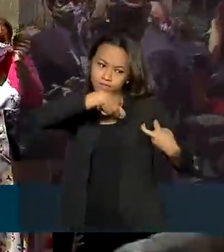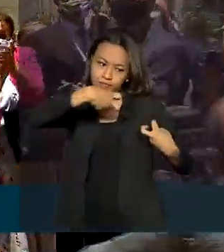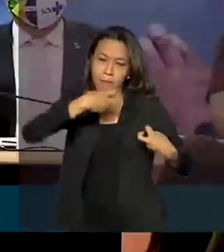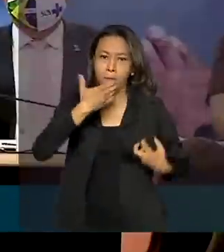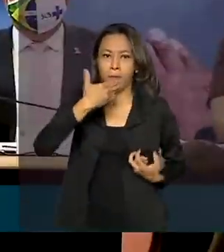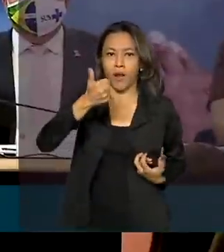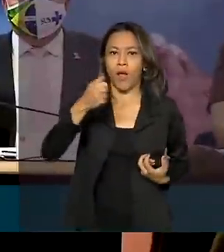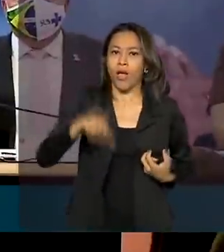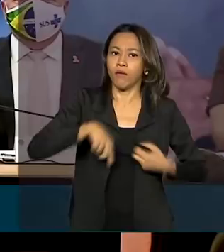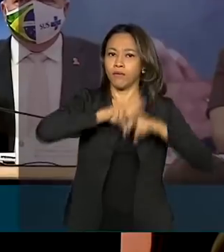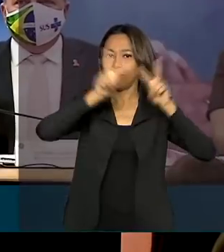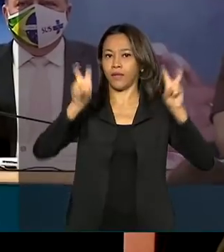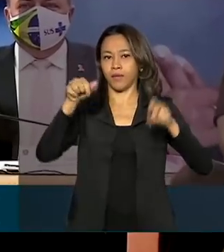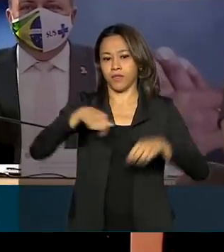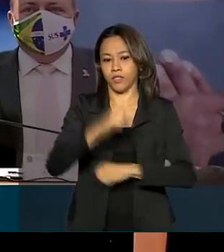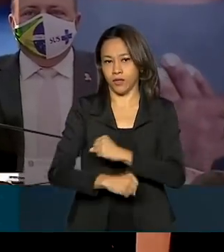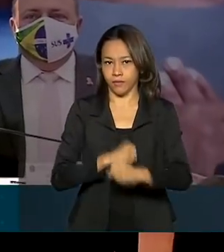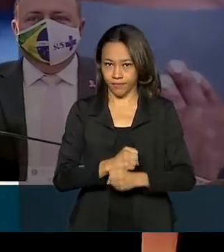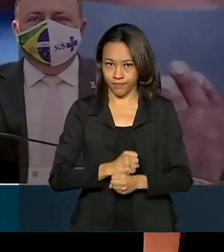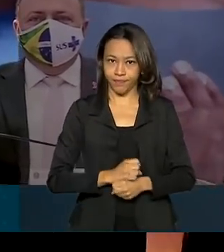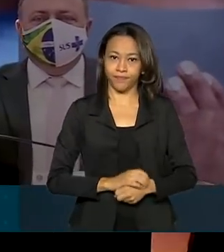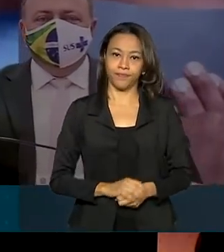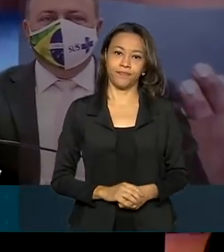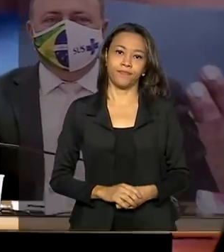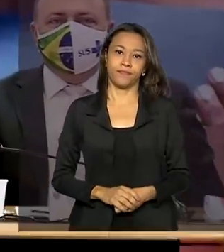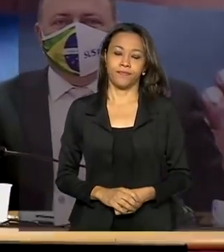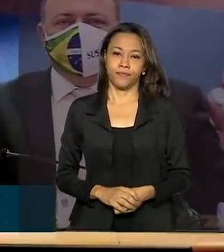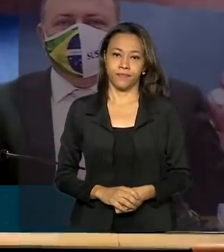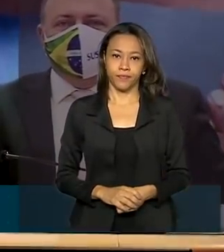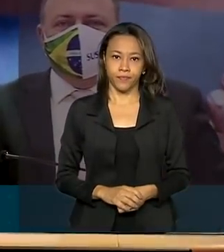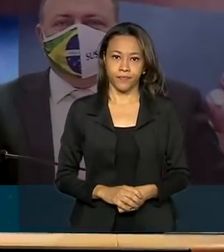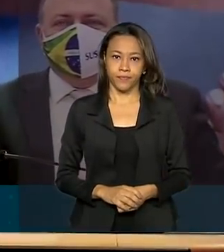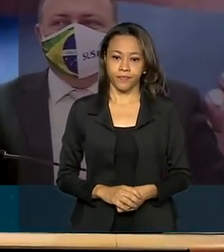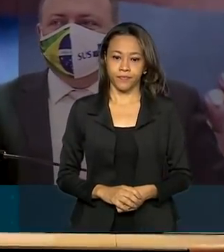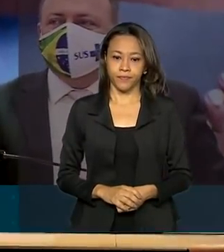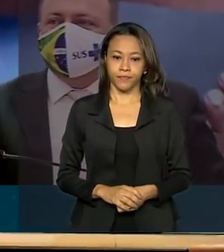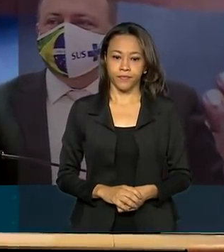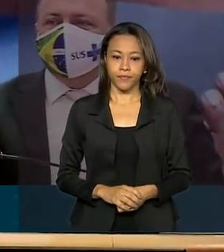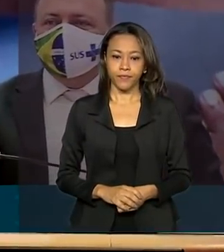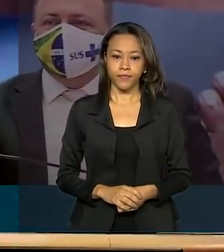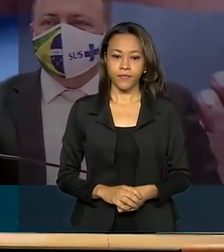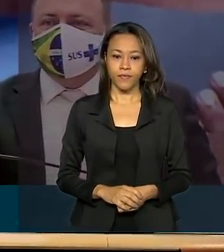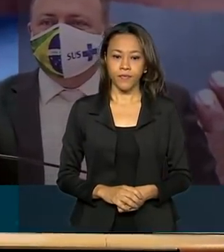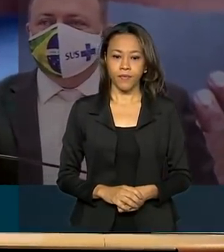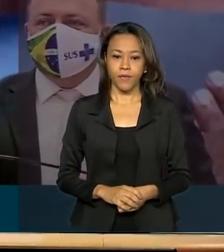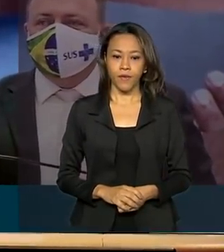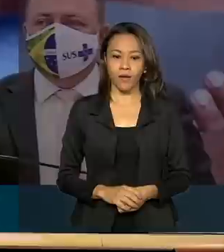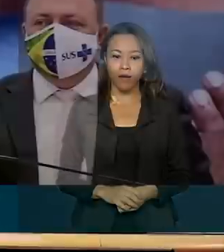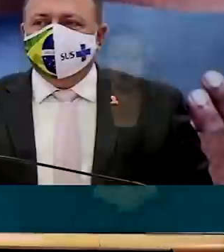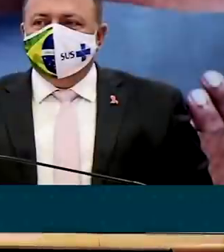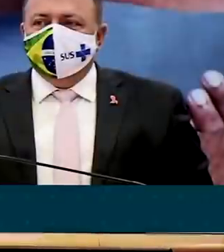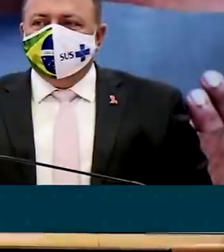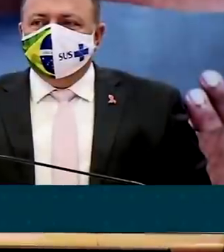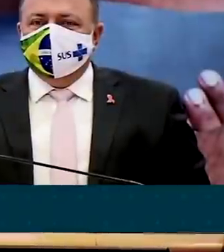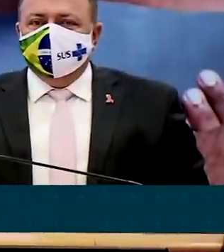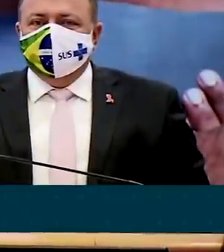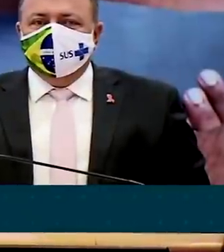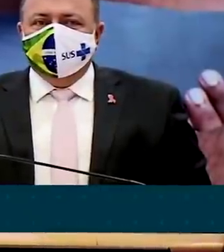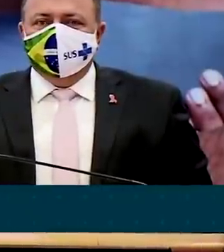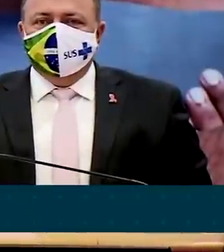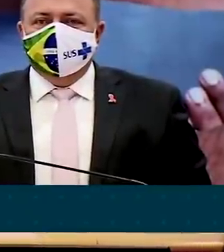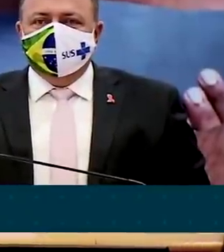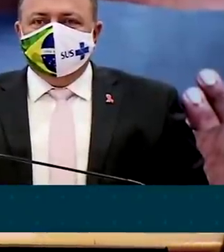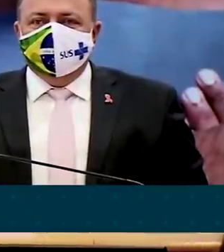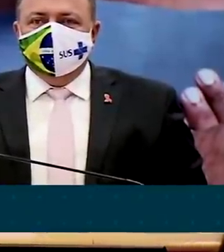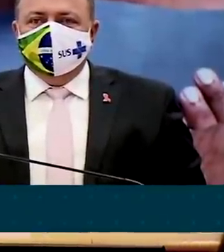deste ano. Nossas mulheres precisam de informações para que reconheçam sinais da doença. E os nossos agentes de